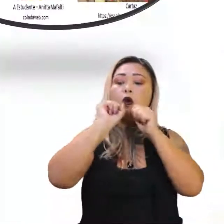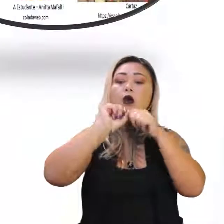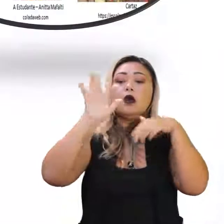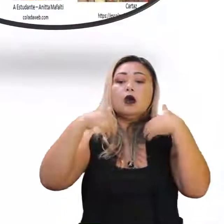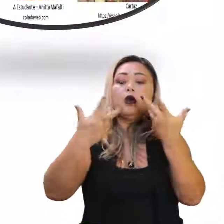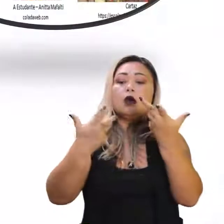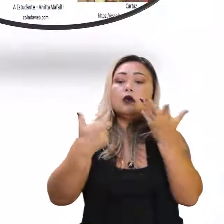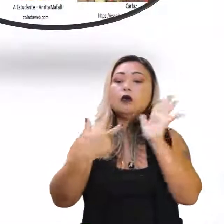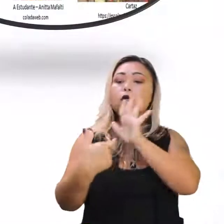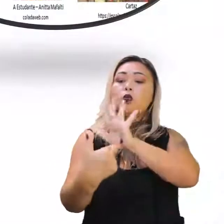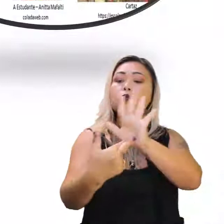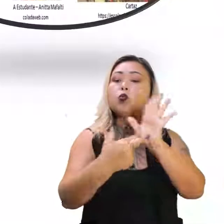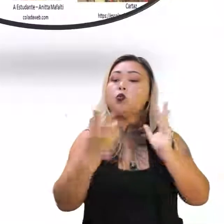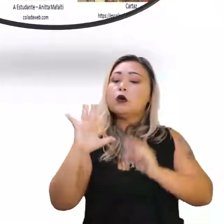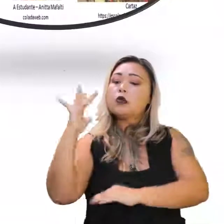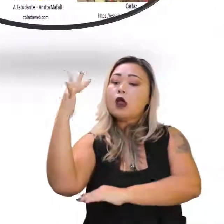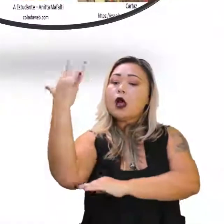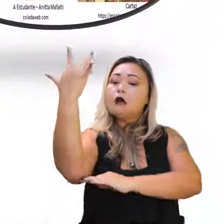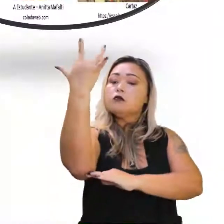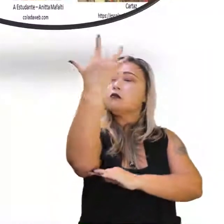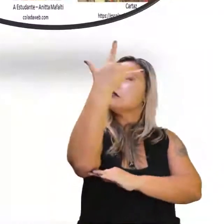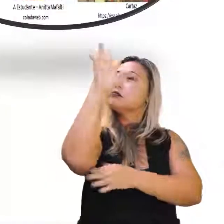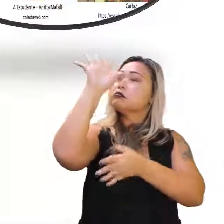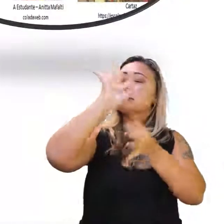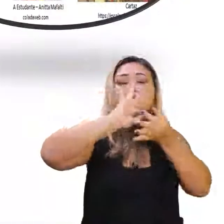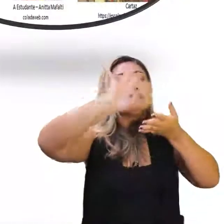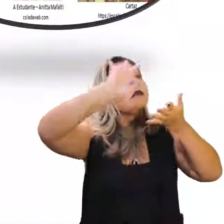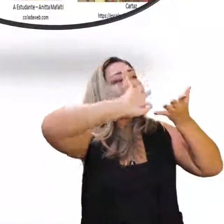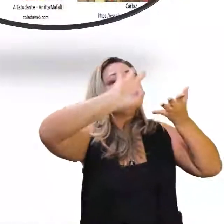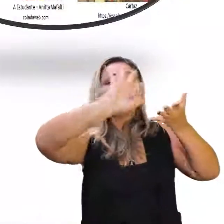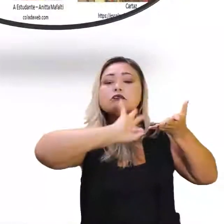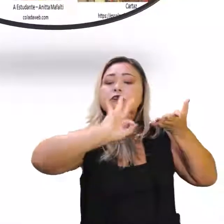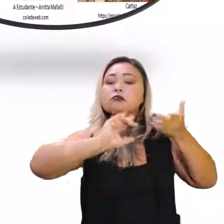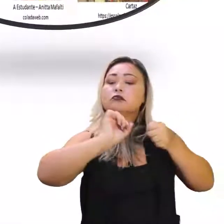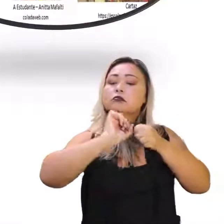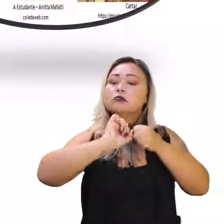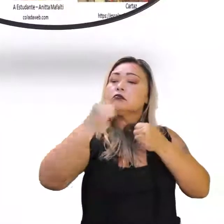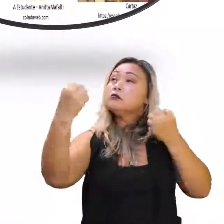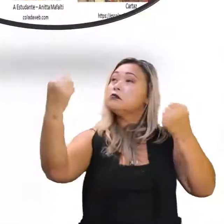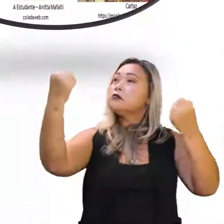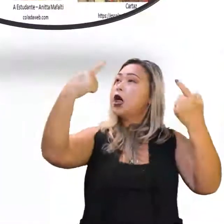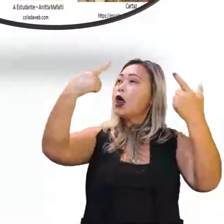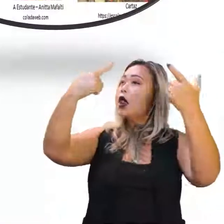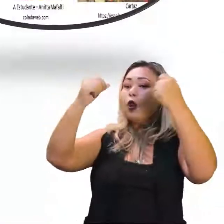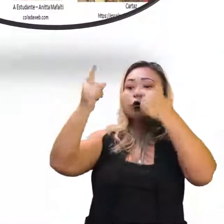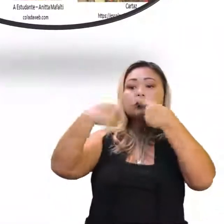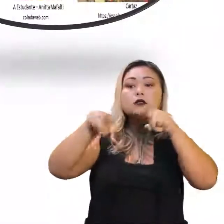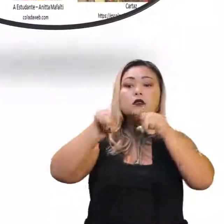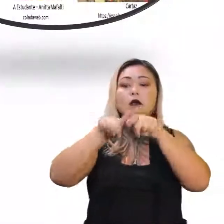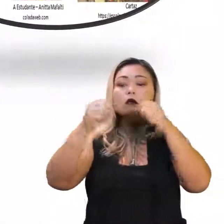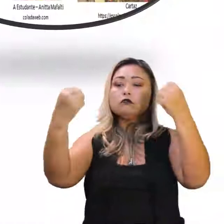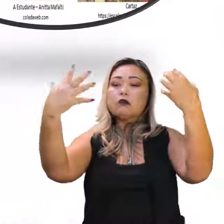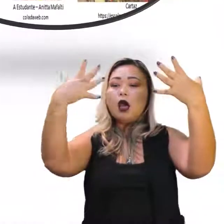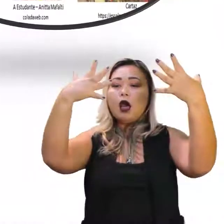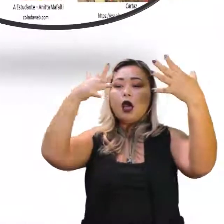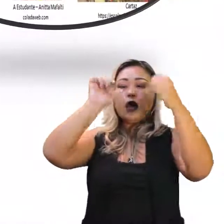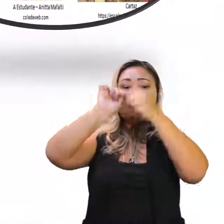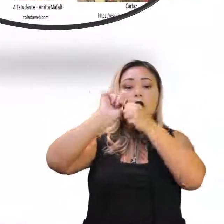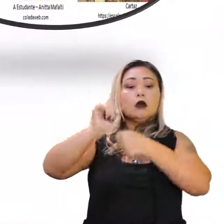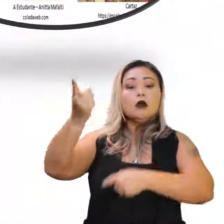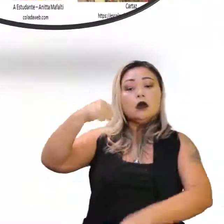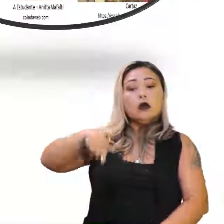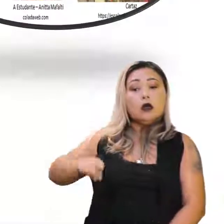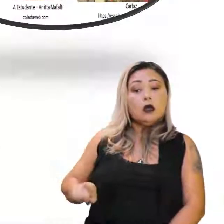a representação da natureza, né, com pinceladas soltas e a valorização da luz. O expressionismo, então, o artista